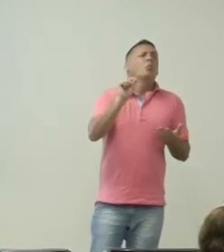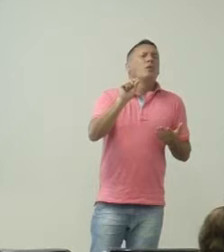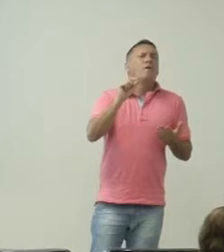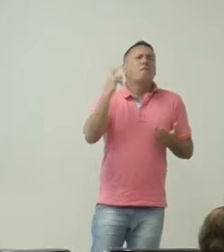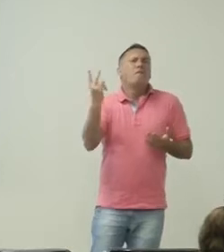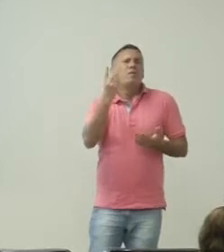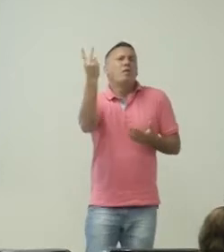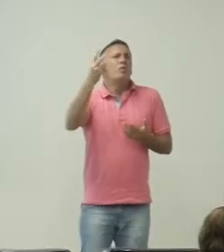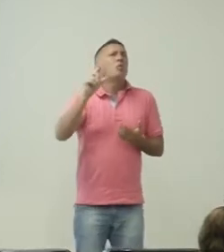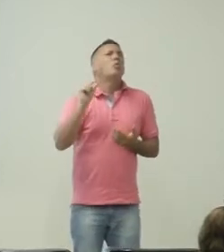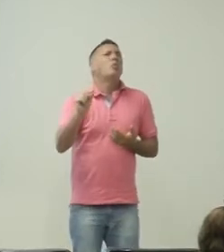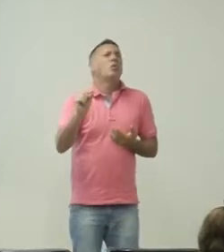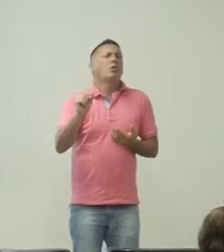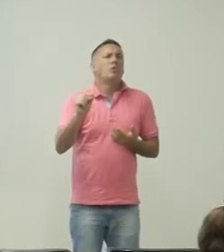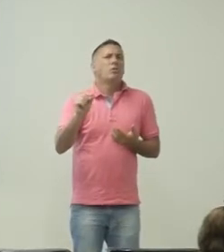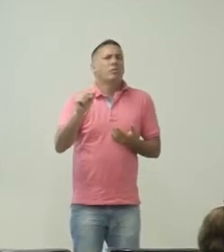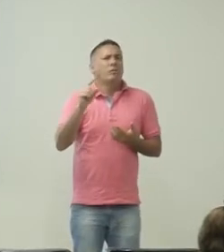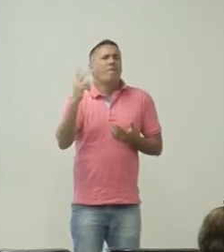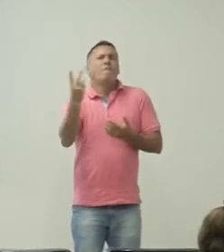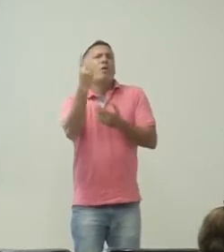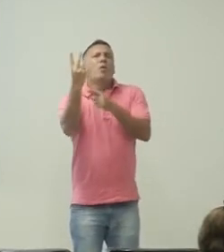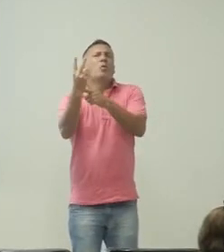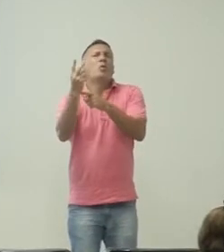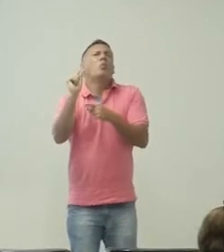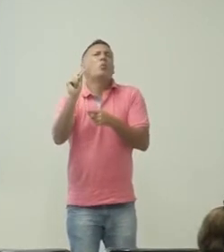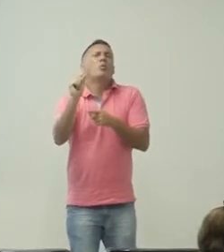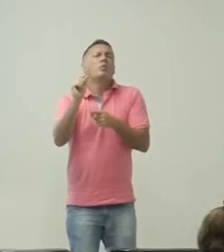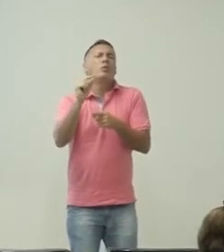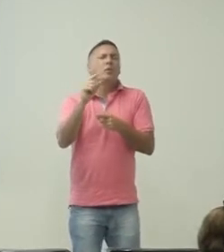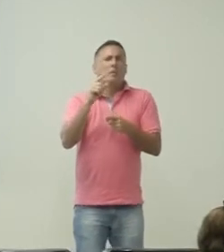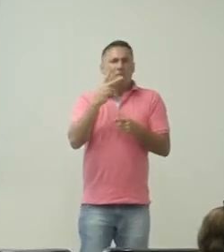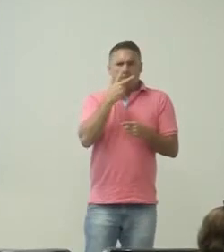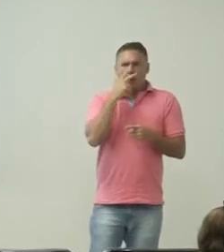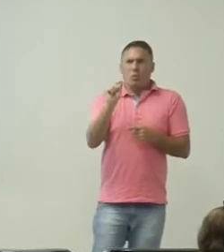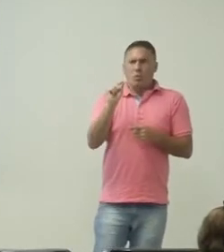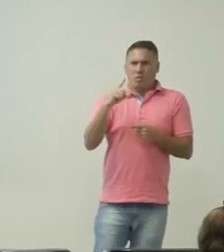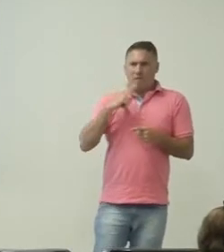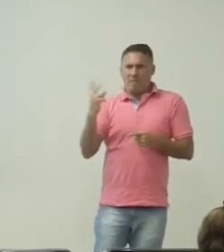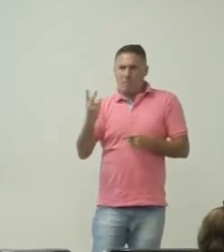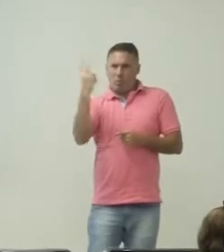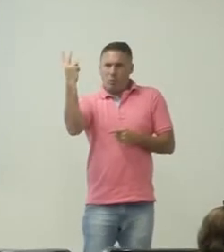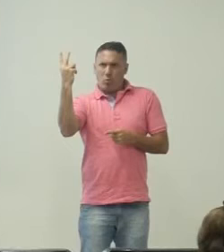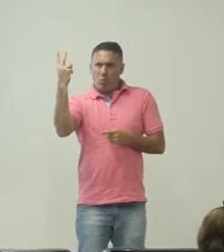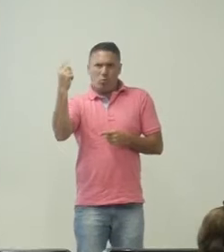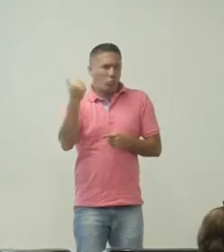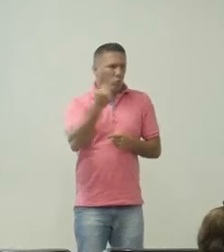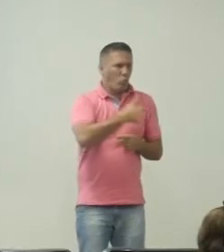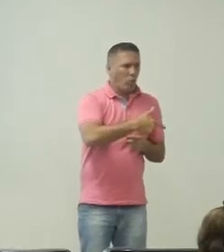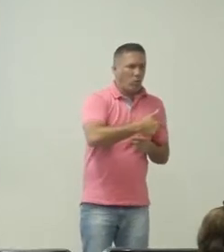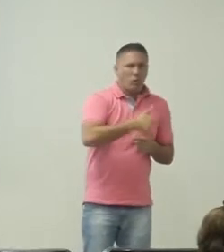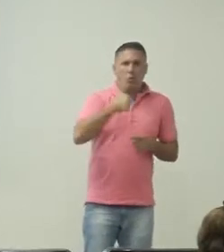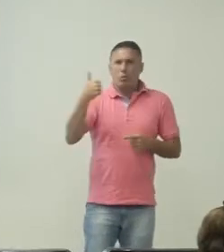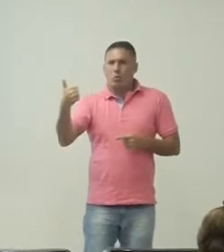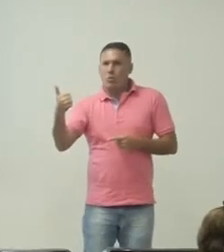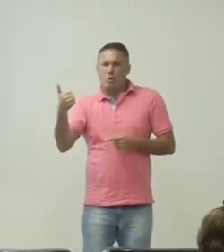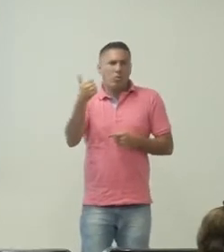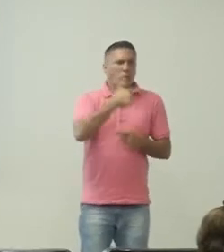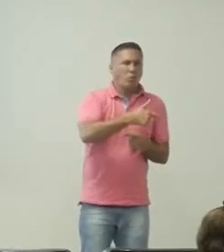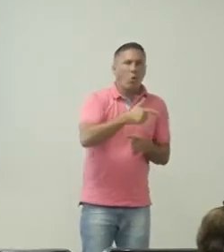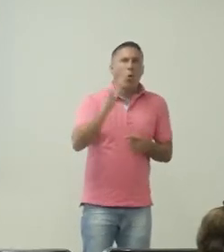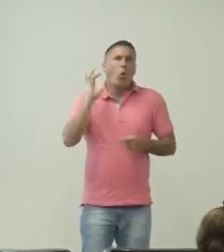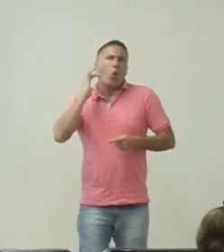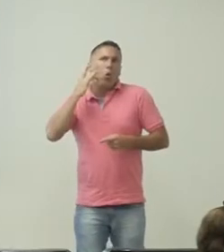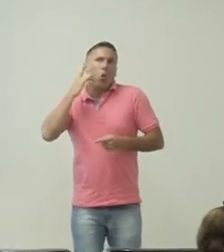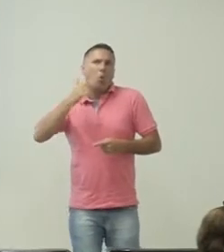damos valor? Valor vem do campo econômico, gente. A gente valora, a gente mede. Isso aqui é mais valoroso do que isso aqui. Ouro é mais valoroso que pena,